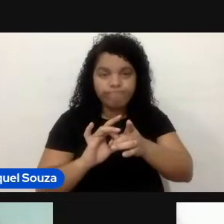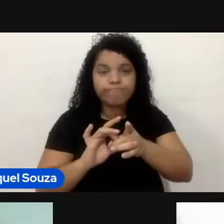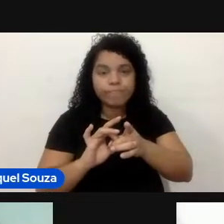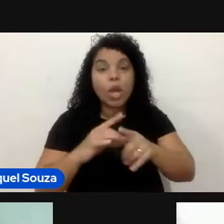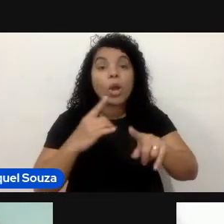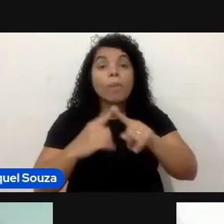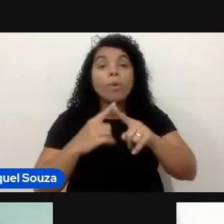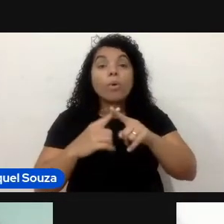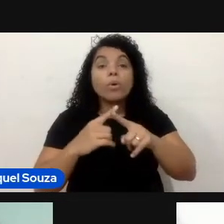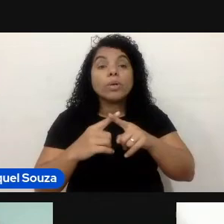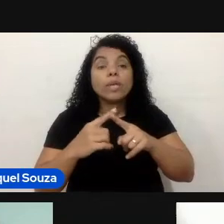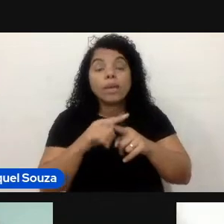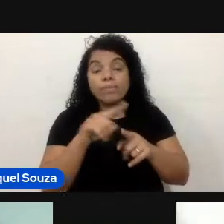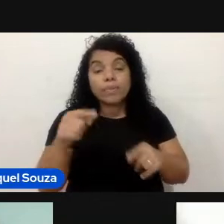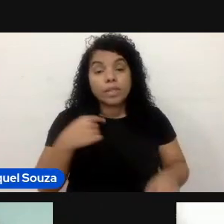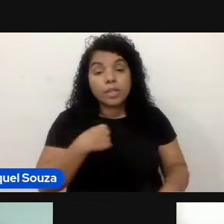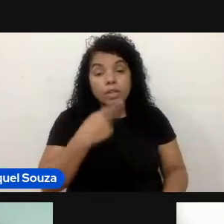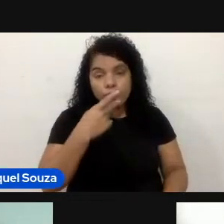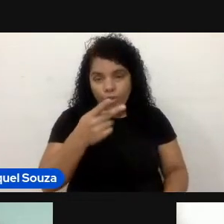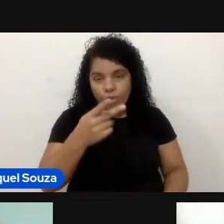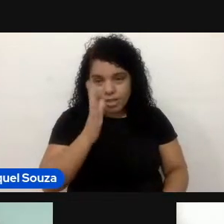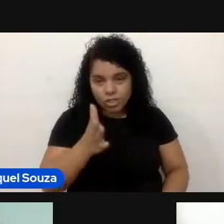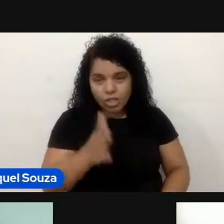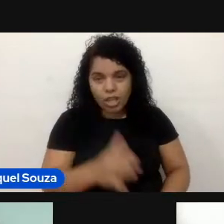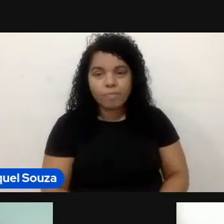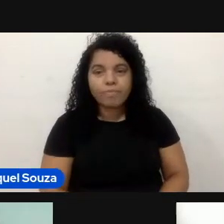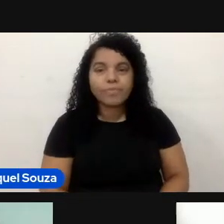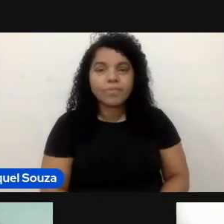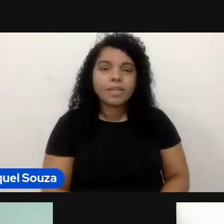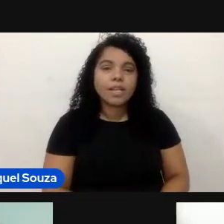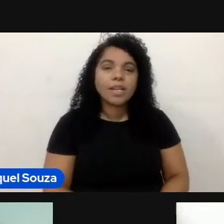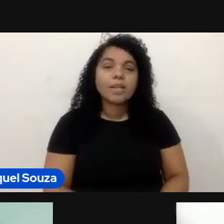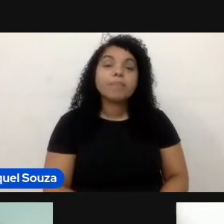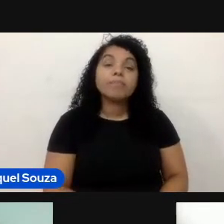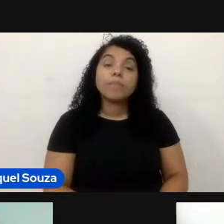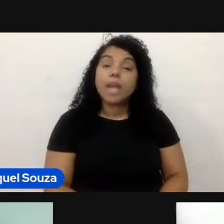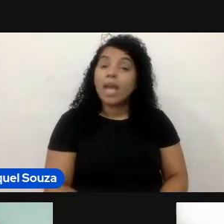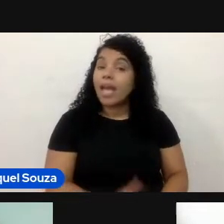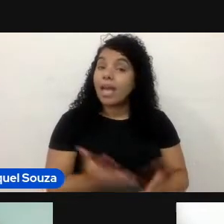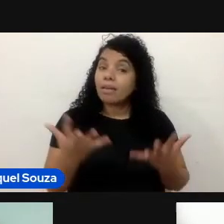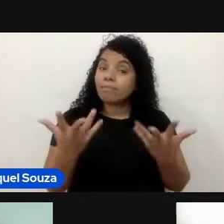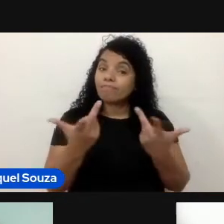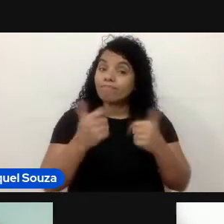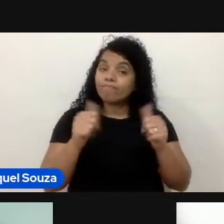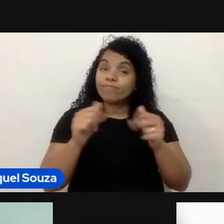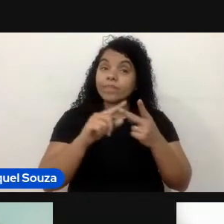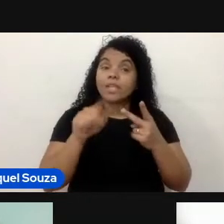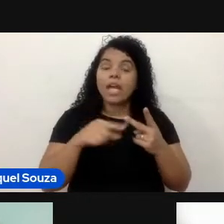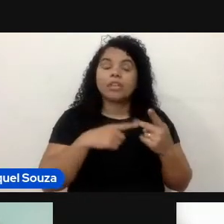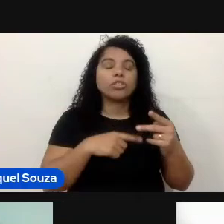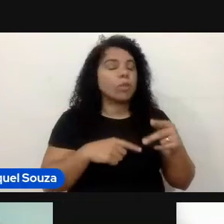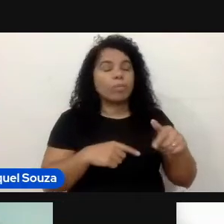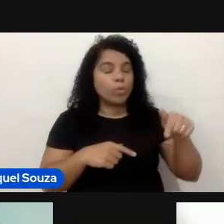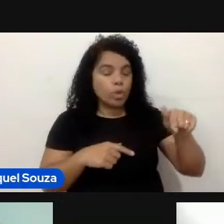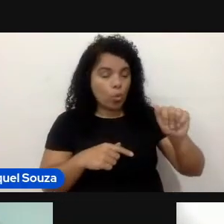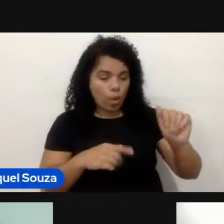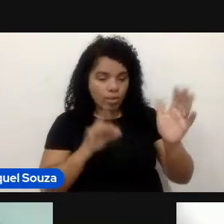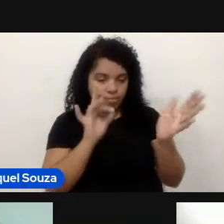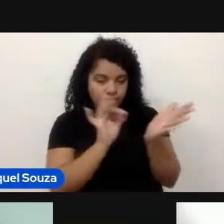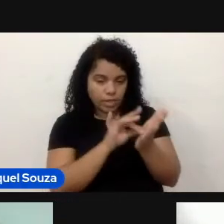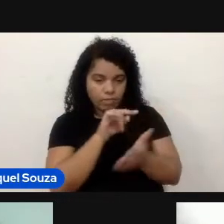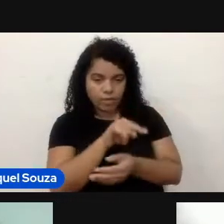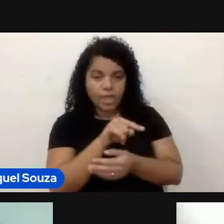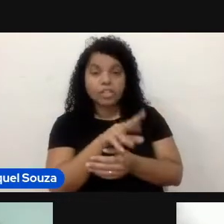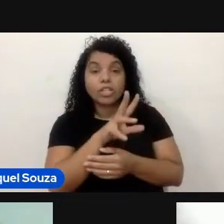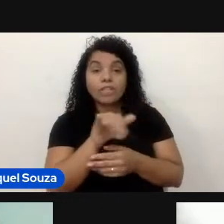Como a gente já tinha comentado aqui várias vezes, a qualidade, o QA, na real, Quality Assurance, ele vai